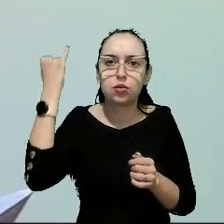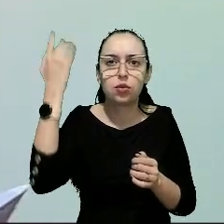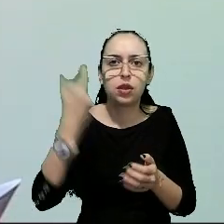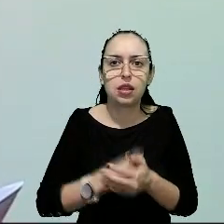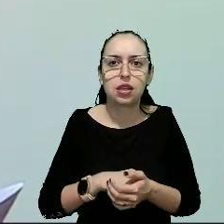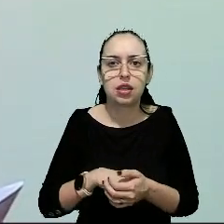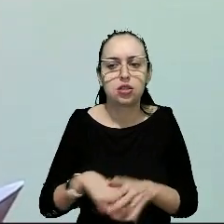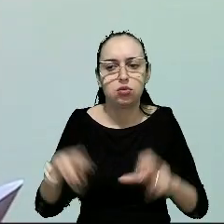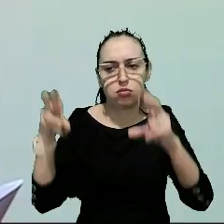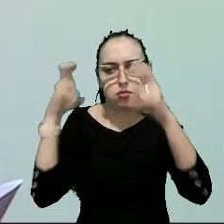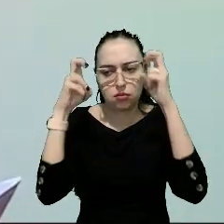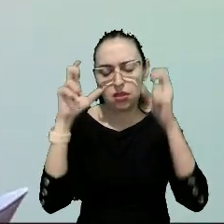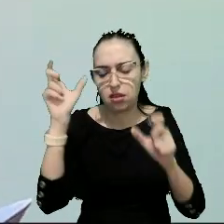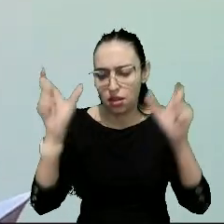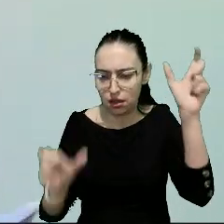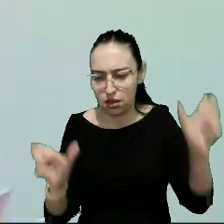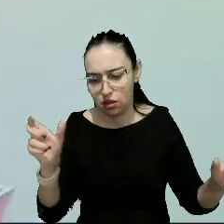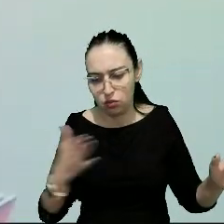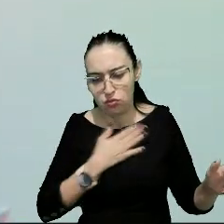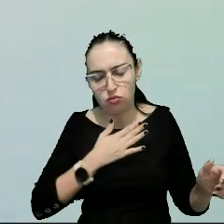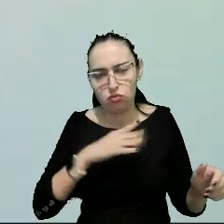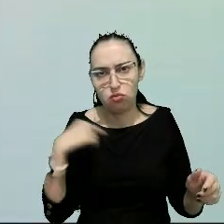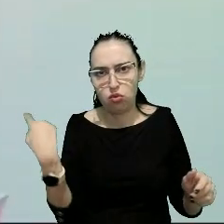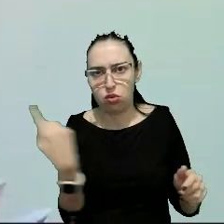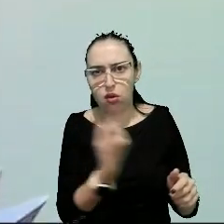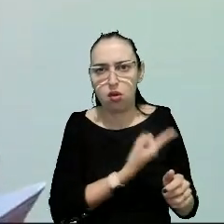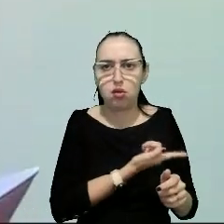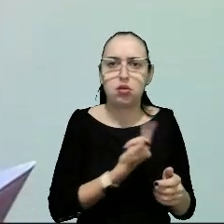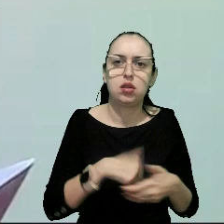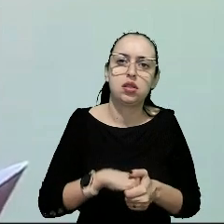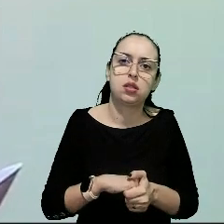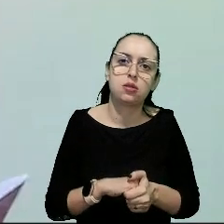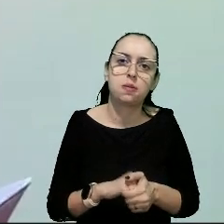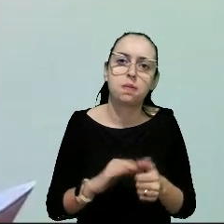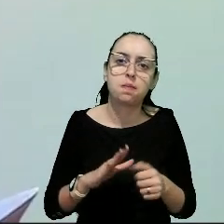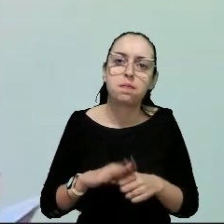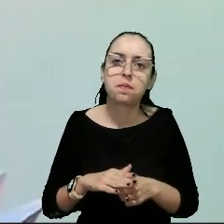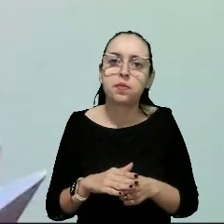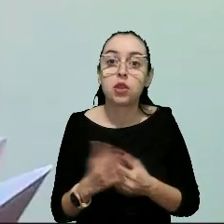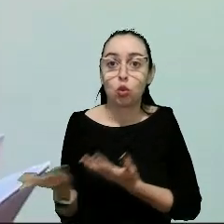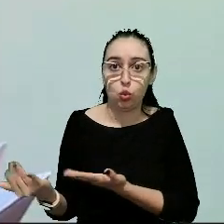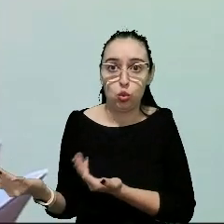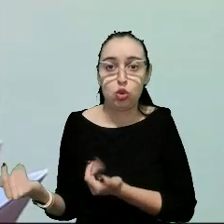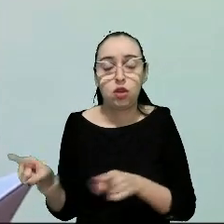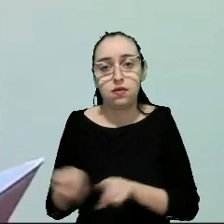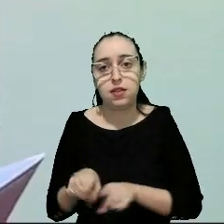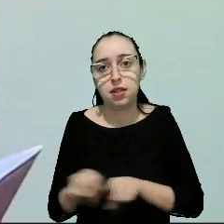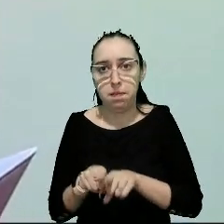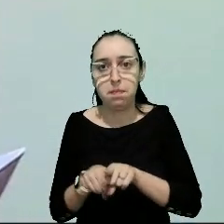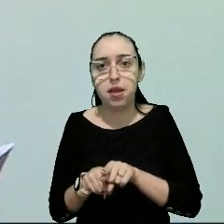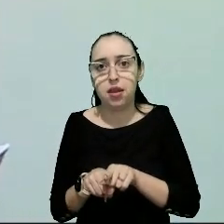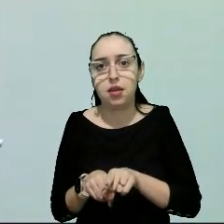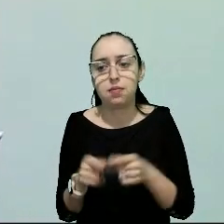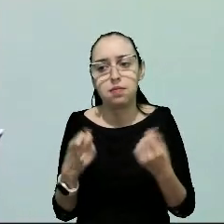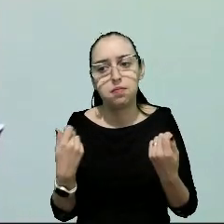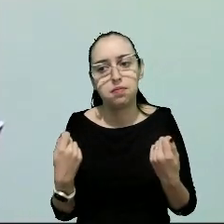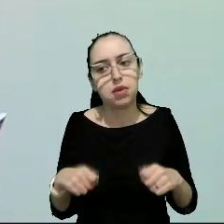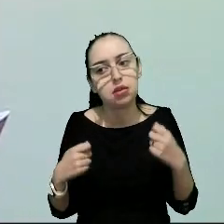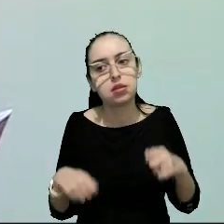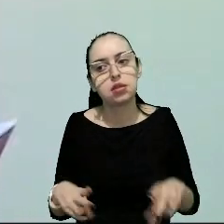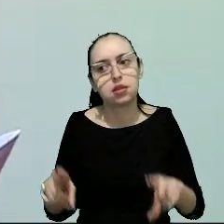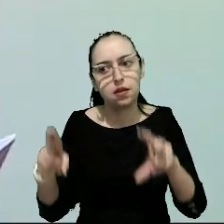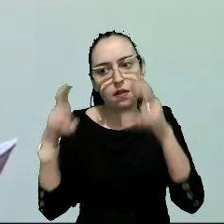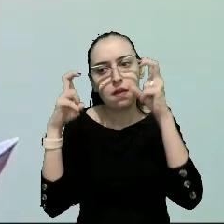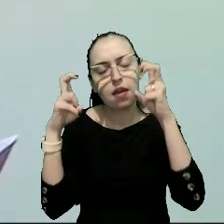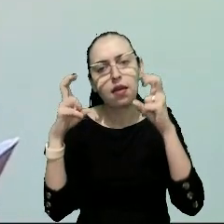principais interessados. Cada um de nós, mesmo os muito jovens, deveria se